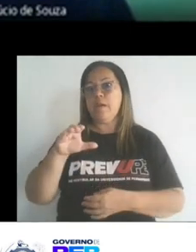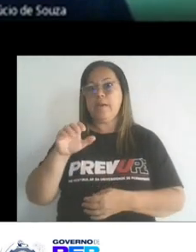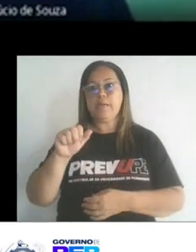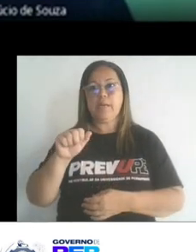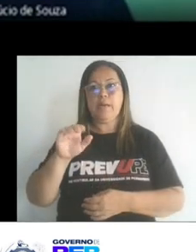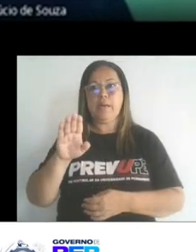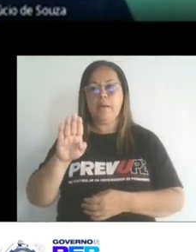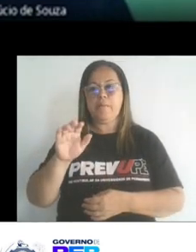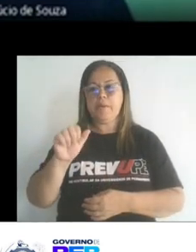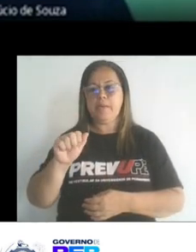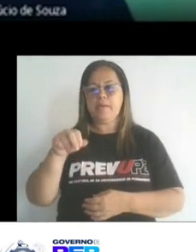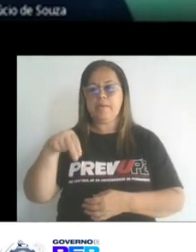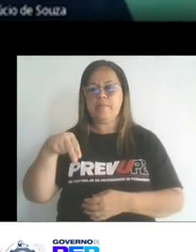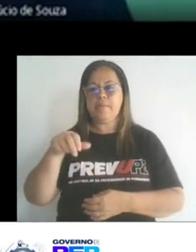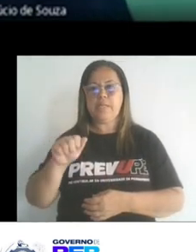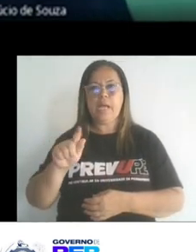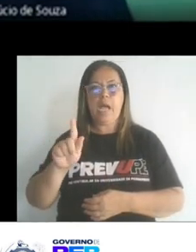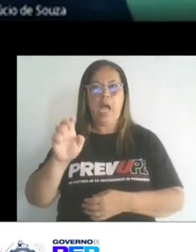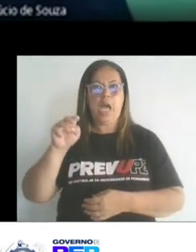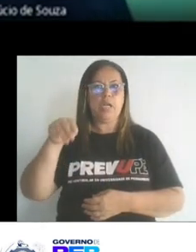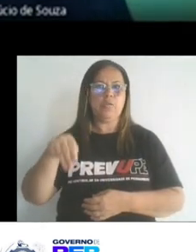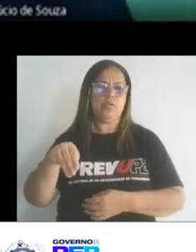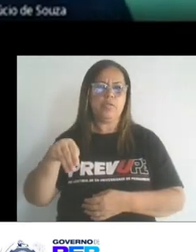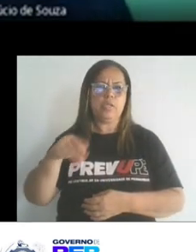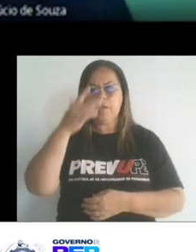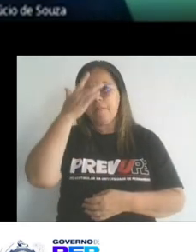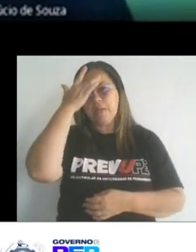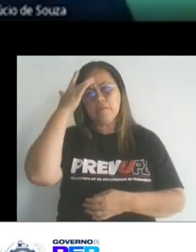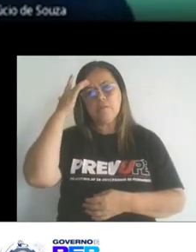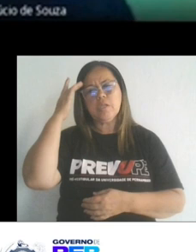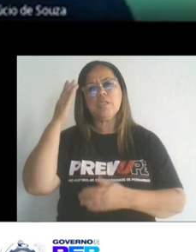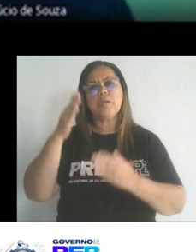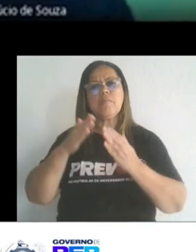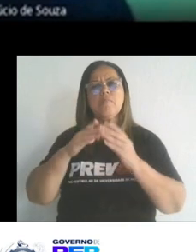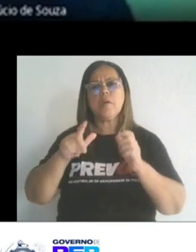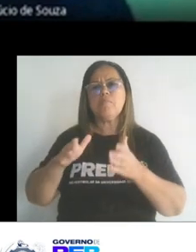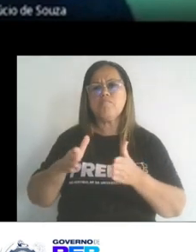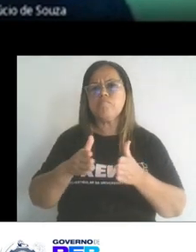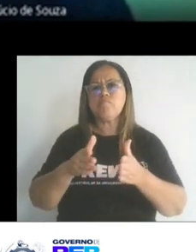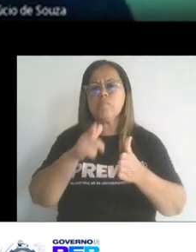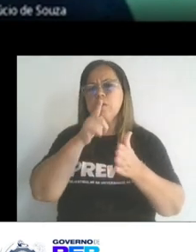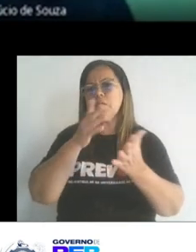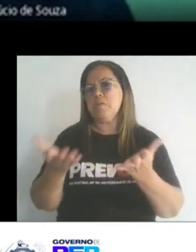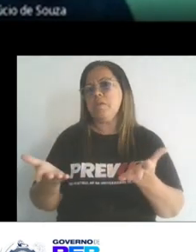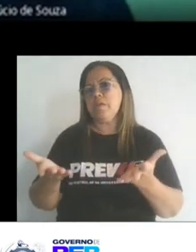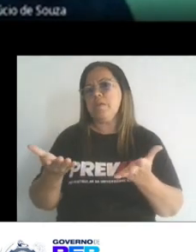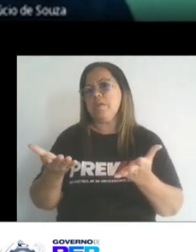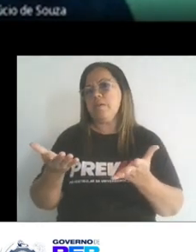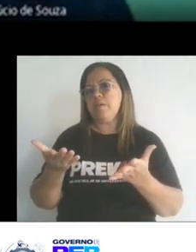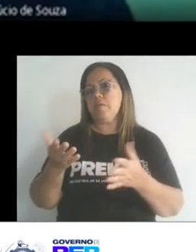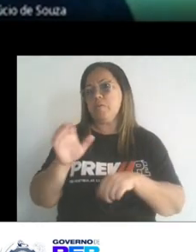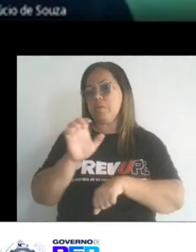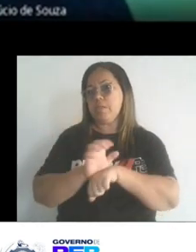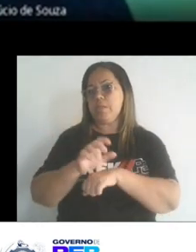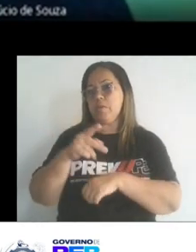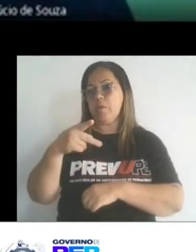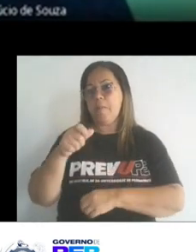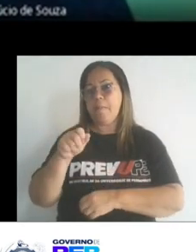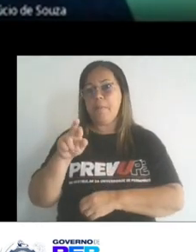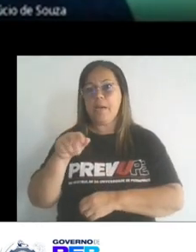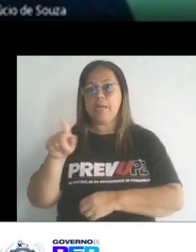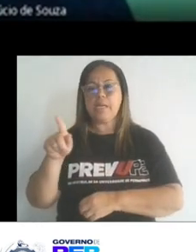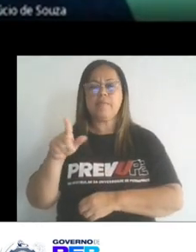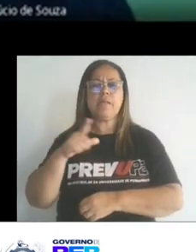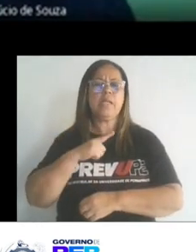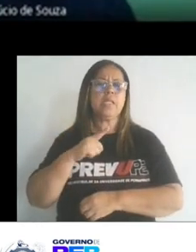os cabanos quer dizer os moradores ribeirinhos lá do da província do Pará do estado do Pará que passavam por